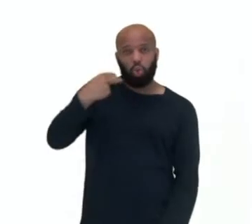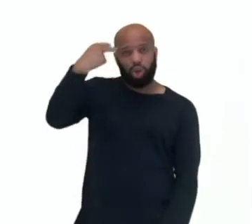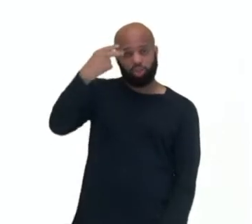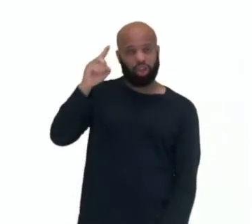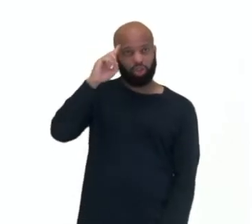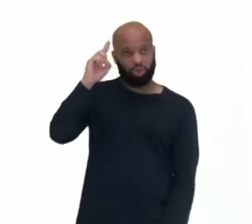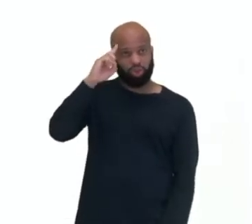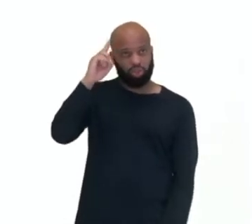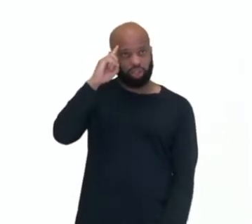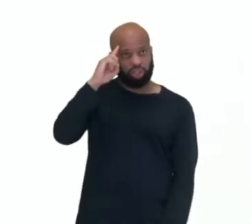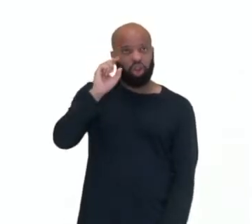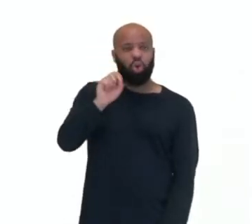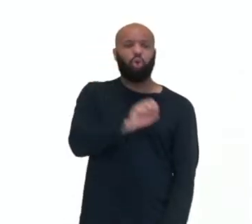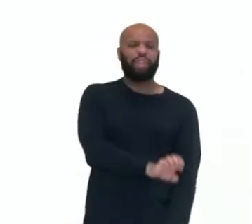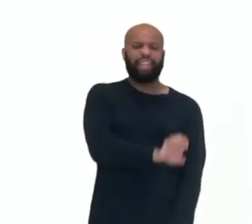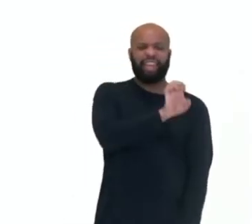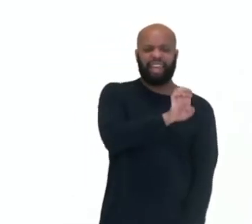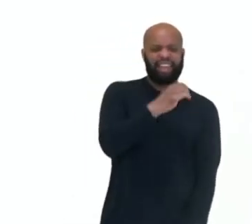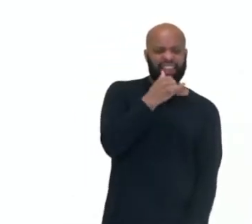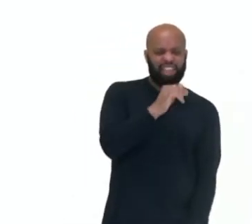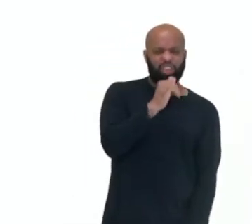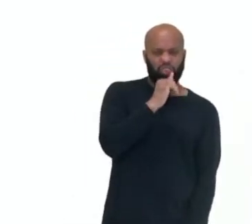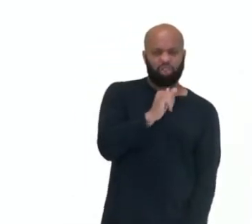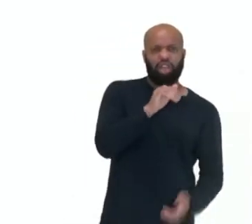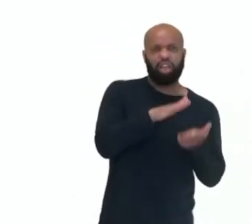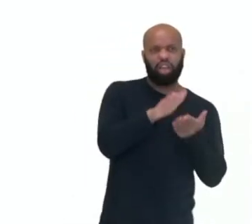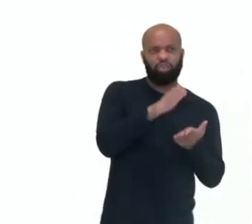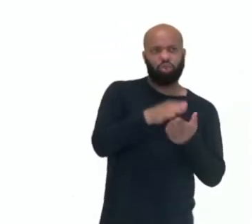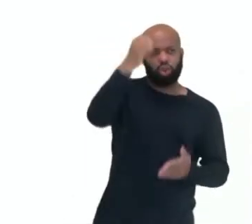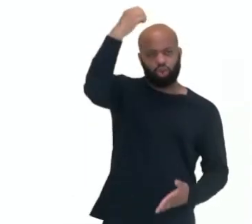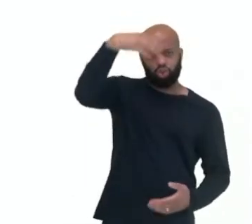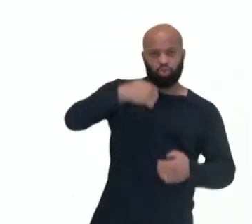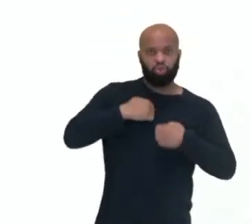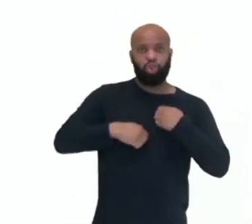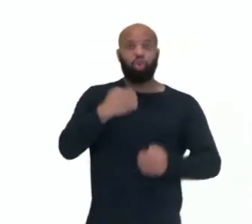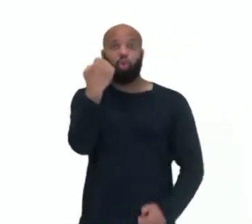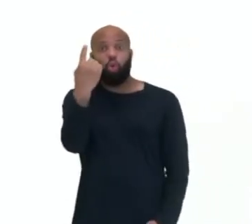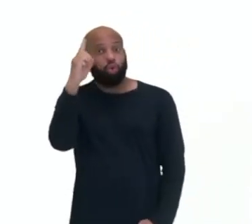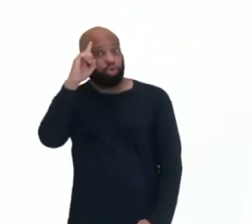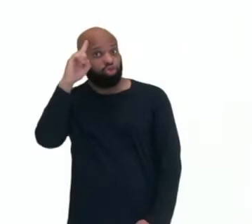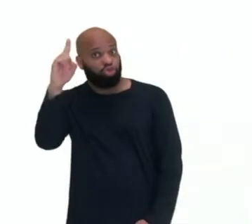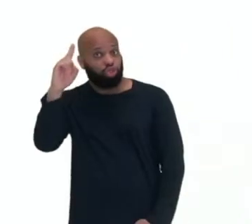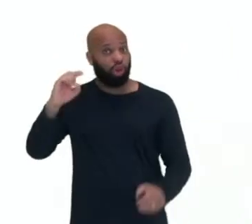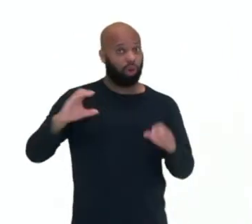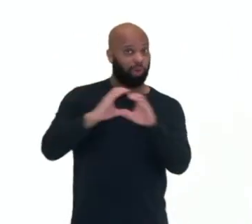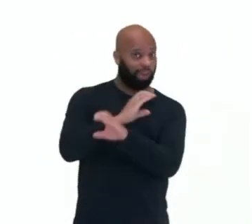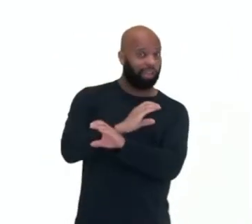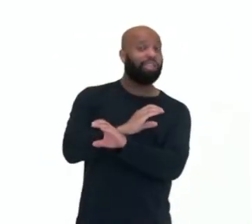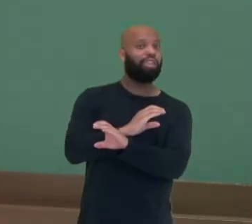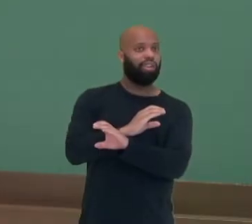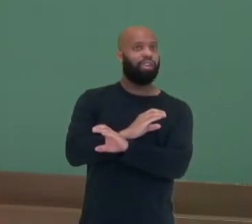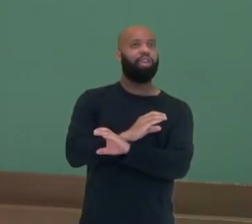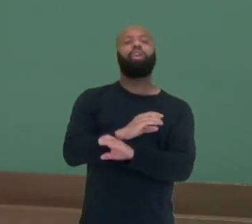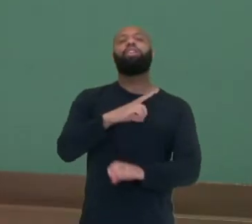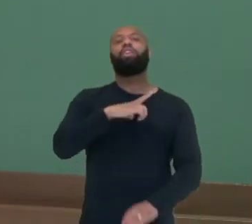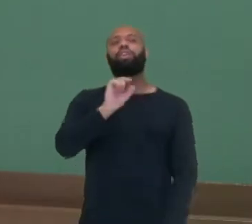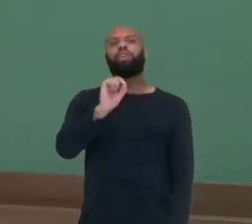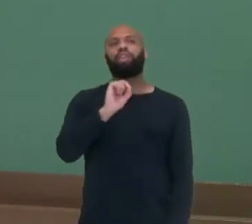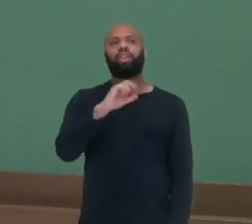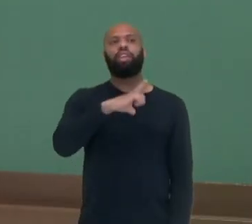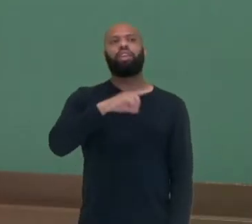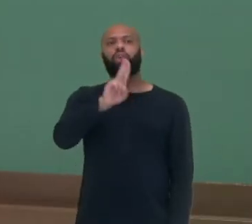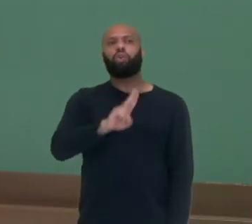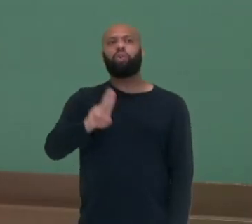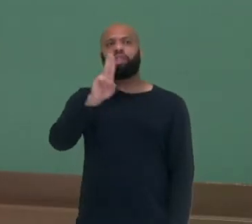Qual é a quantidade de energia consumida por esse chuveiro em um dia? Ah, então nós temos que